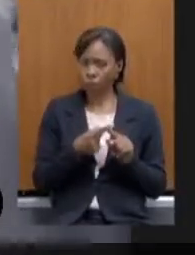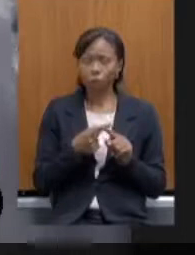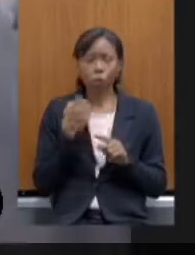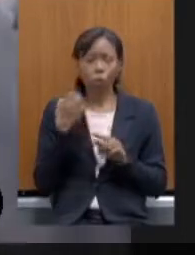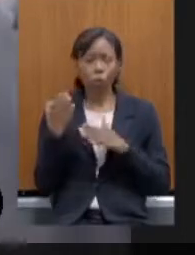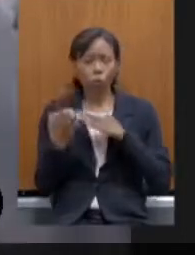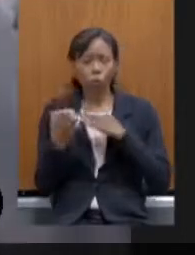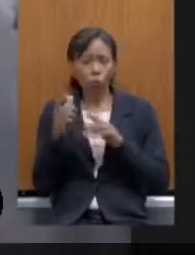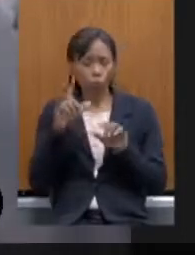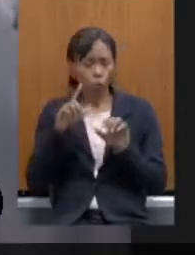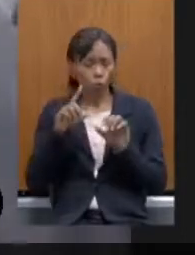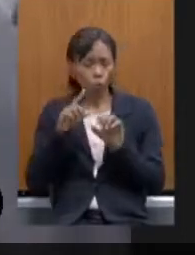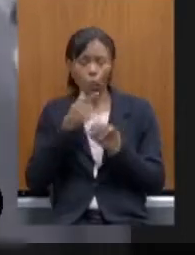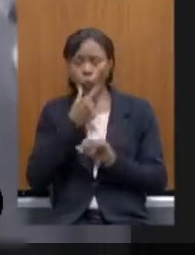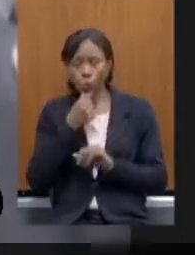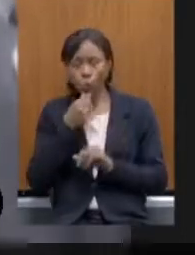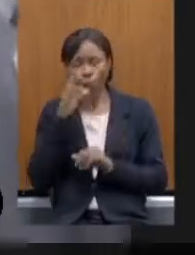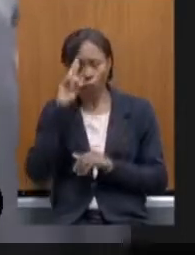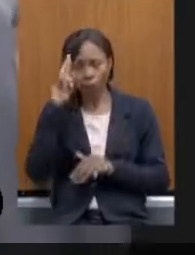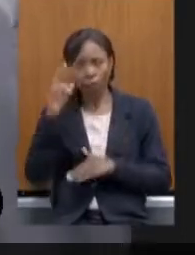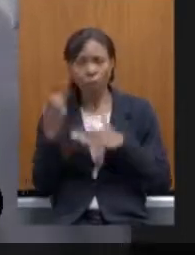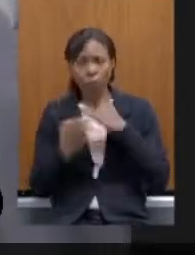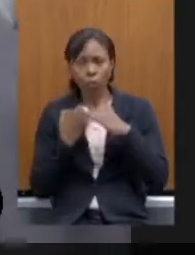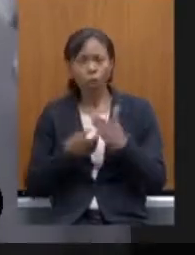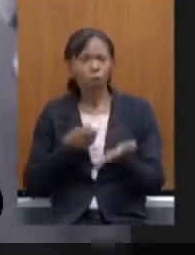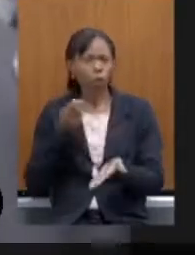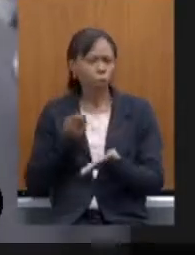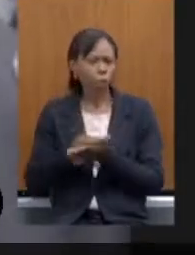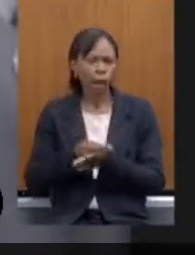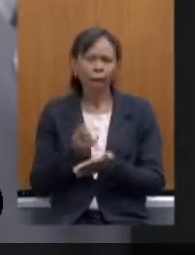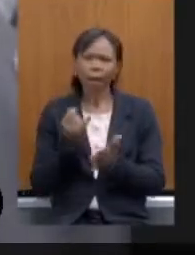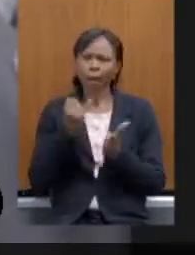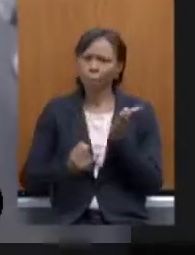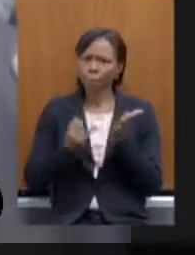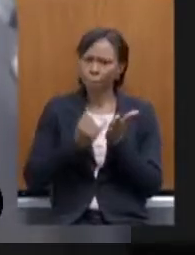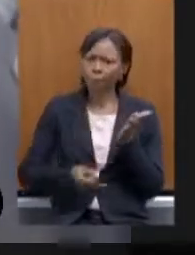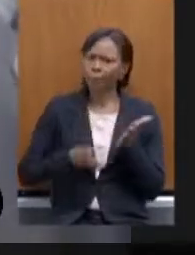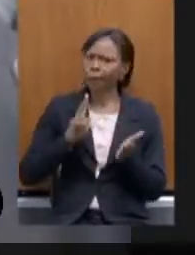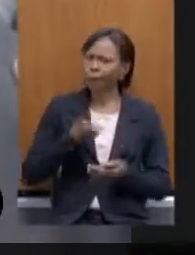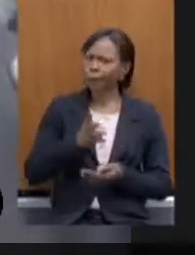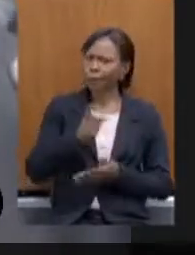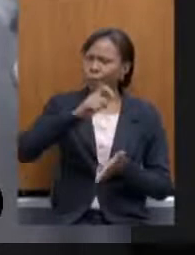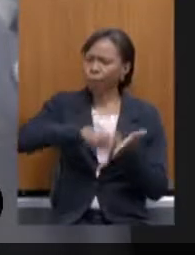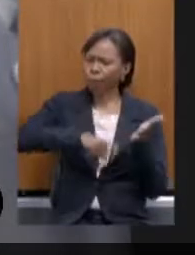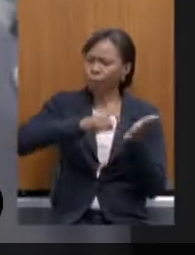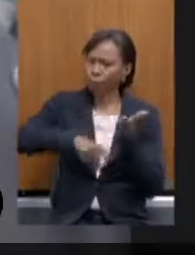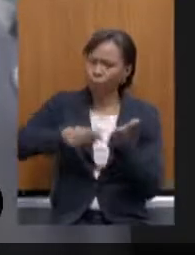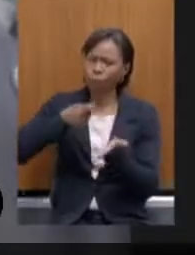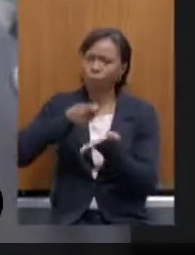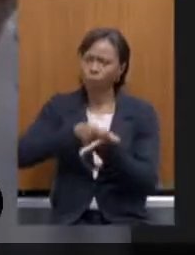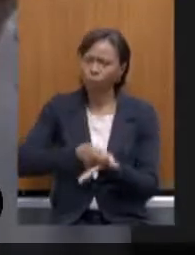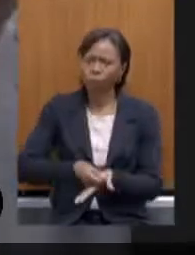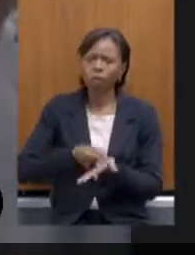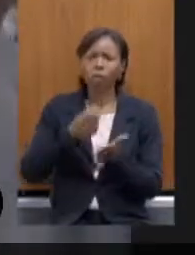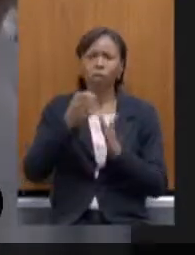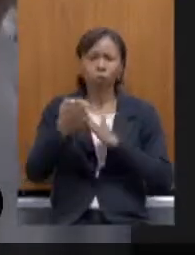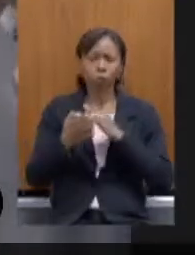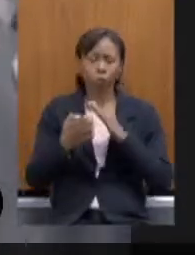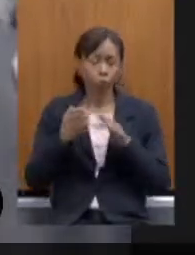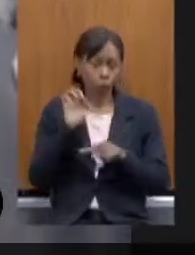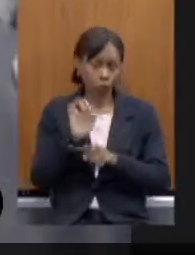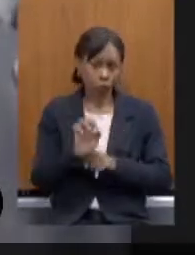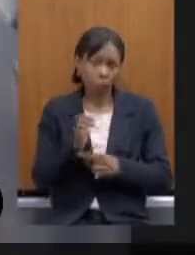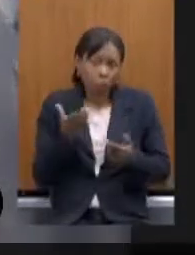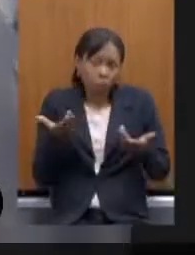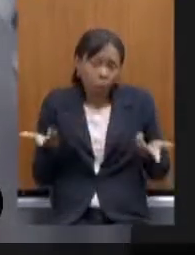empresário brasileiro continua pagando seus impostos continuar contribuindo de uma certa forma custado então